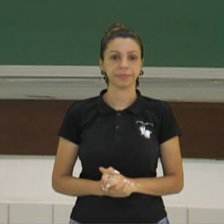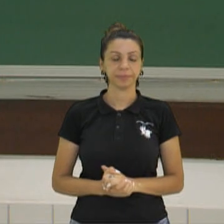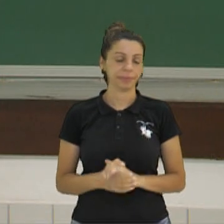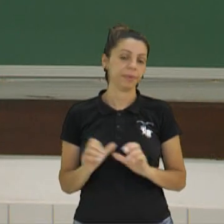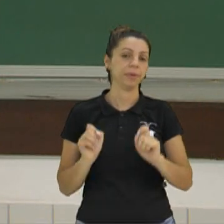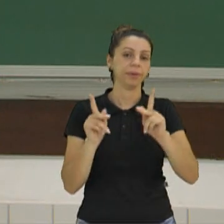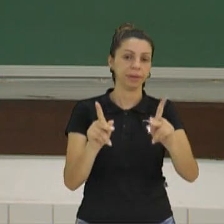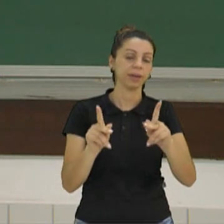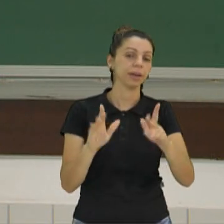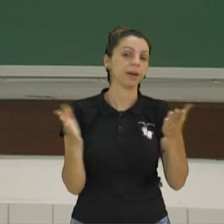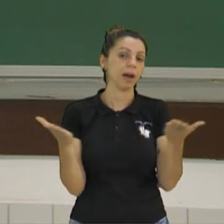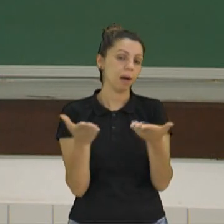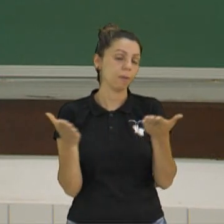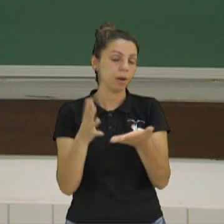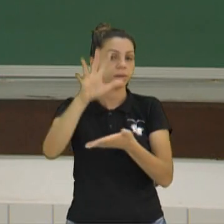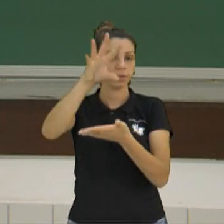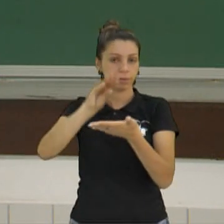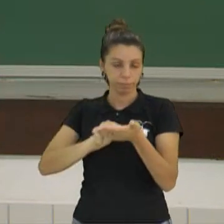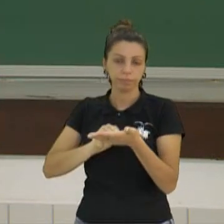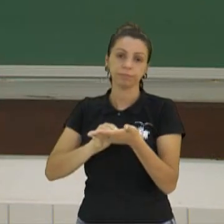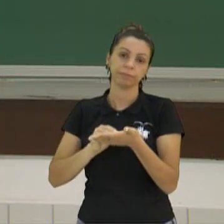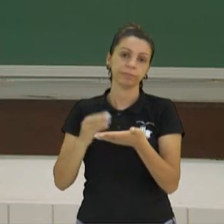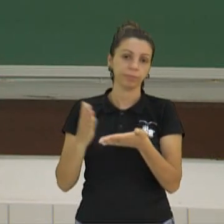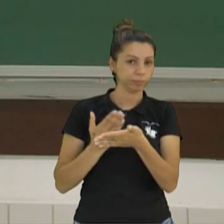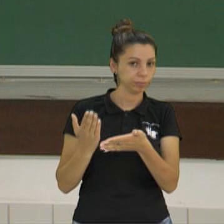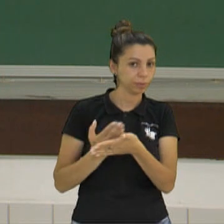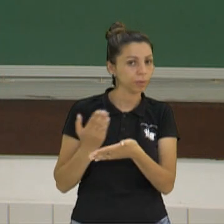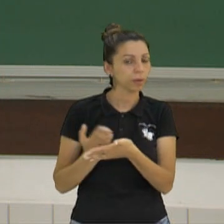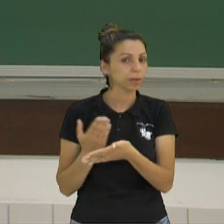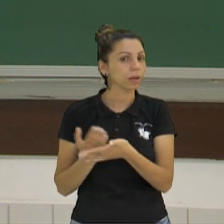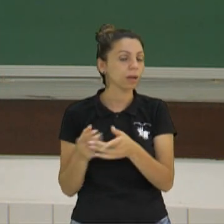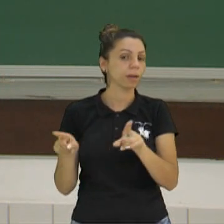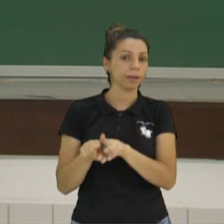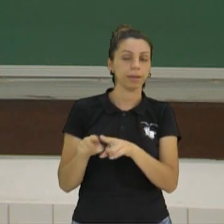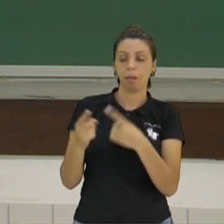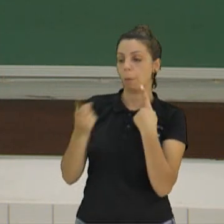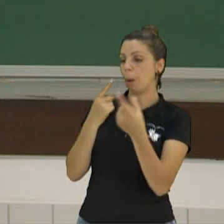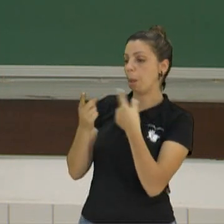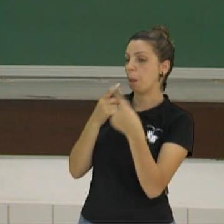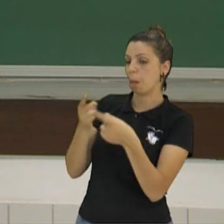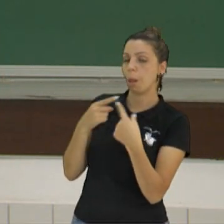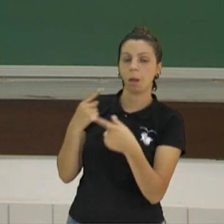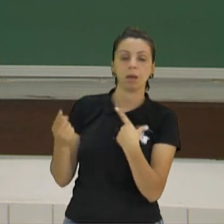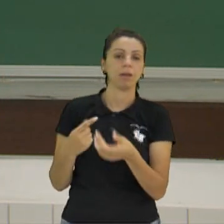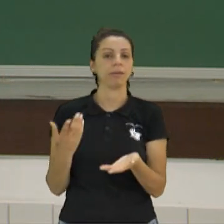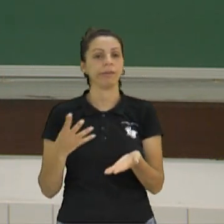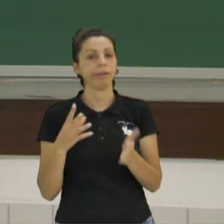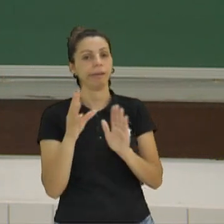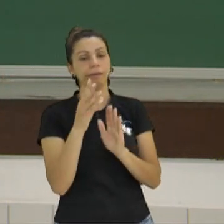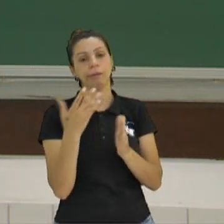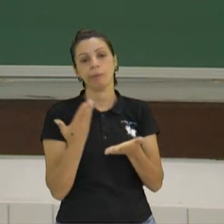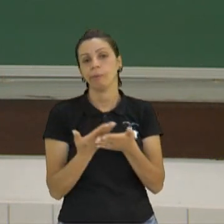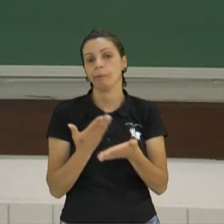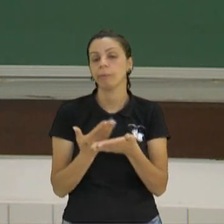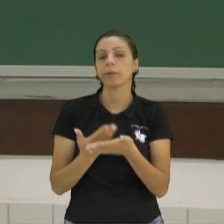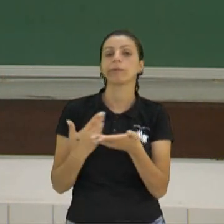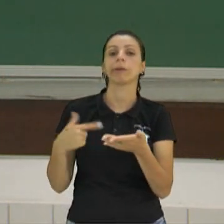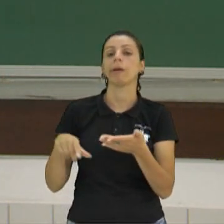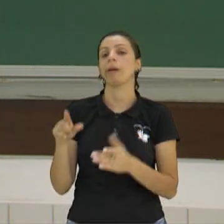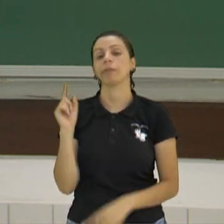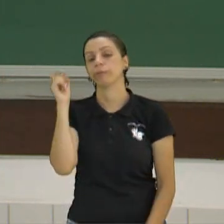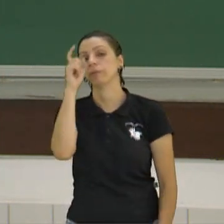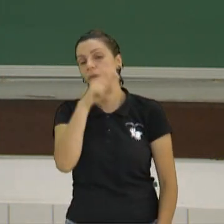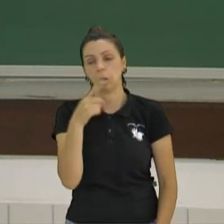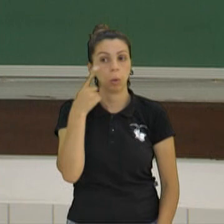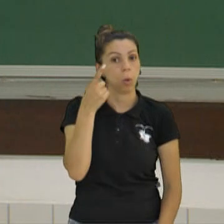Muito bem, pessoal. Agora que vocês anotaram tudo aí no caderno e já reclamaram no chat porque a matéria é muito difícil, eu estou de olho em vocês, eu estou de olho no que vocês escrevem aí no